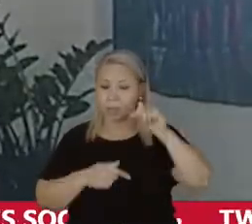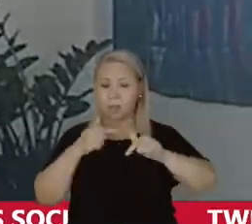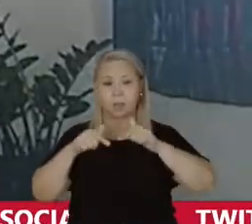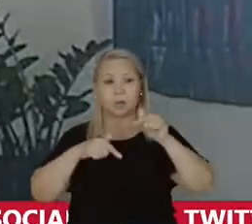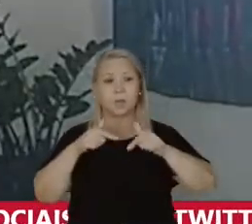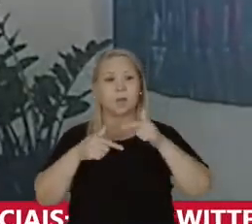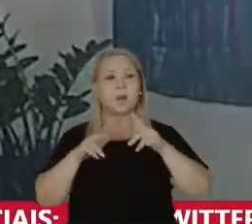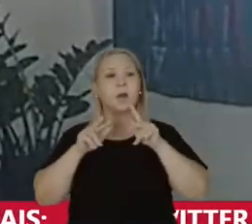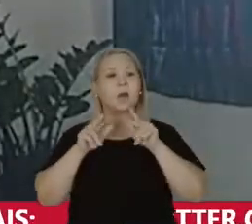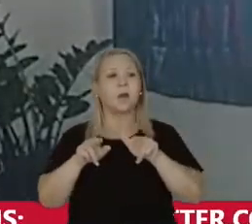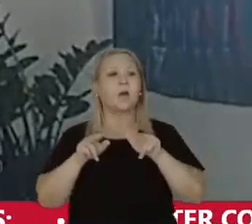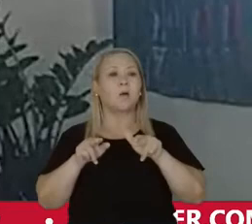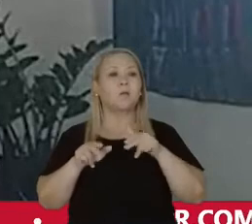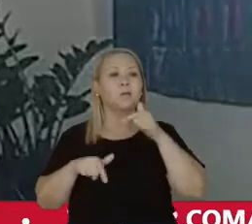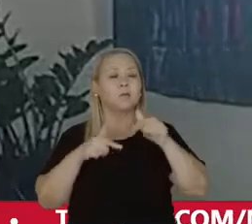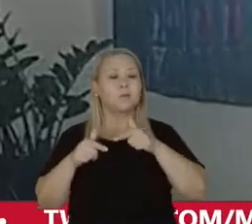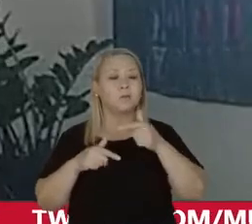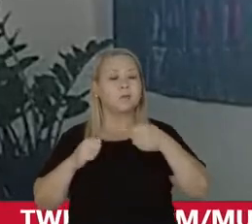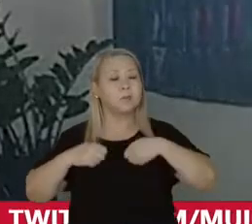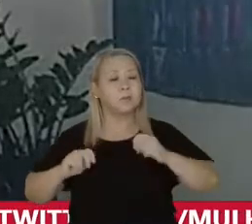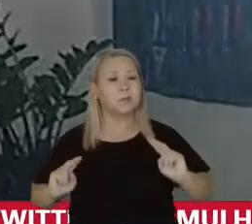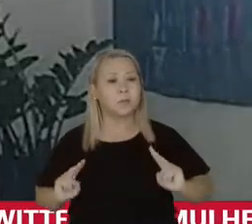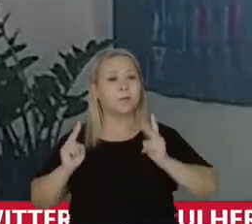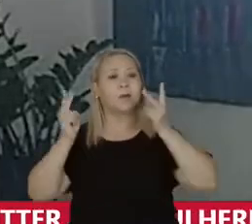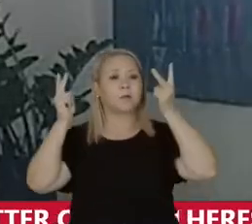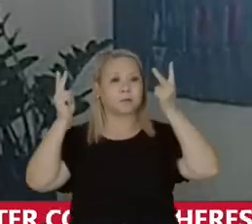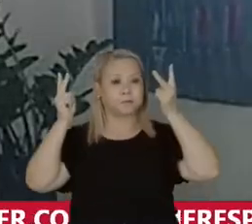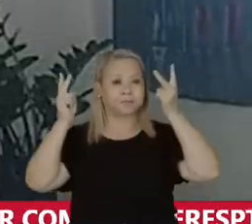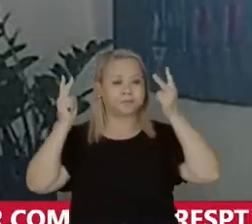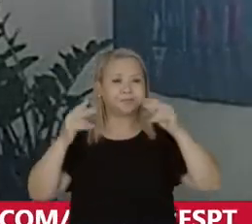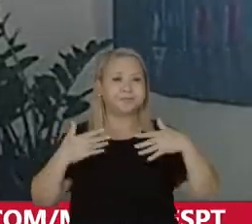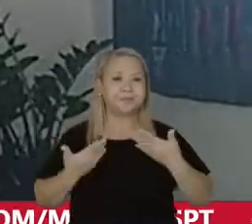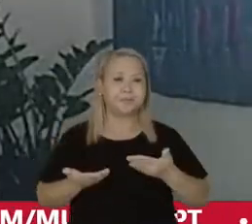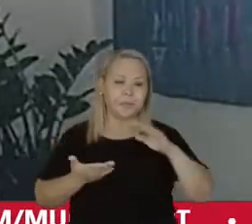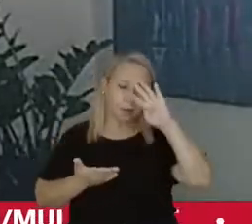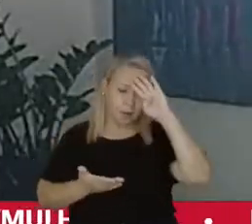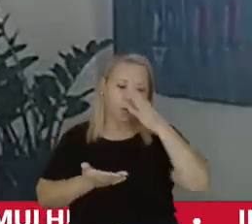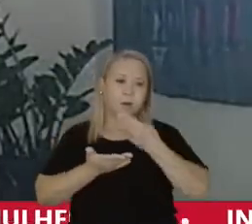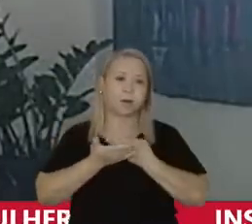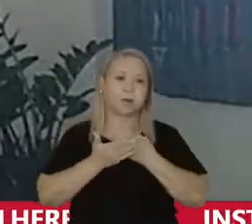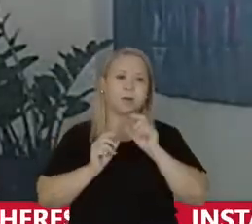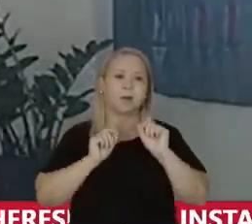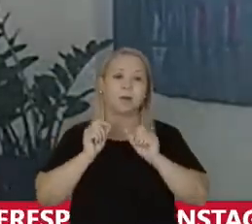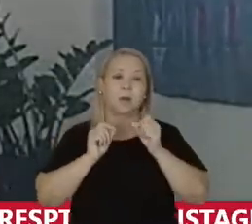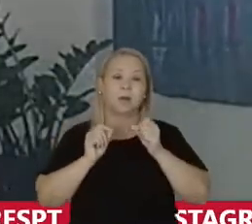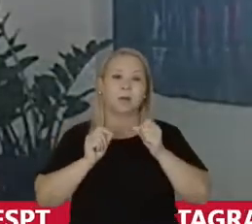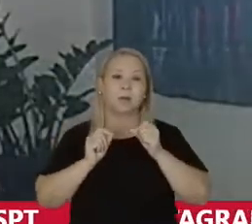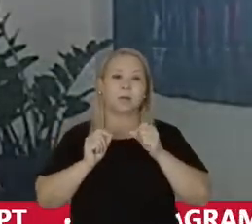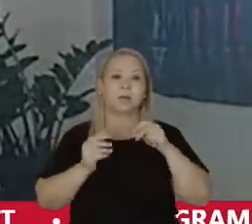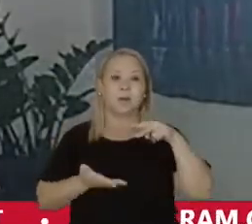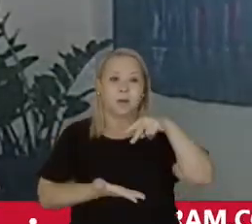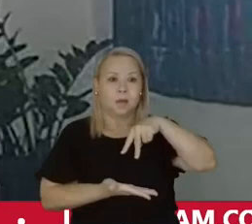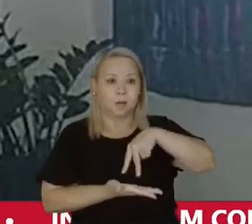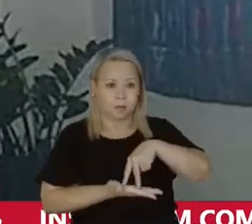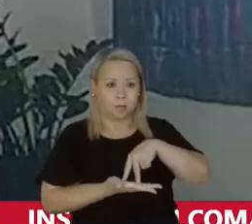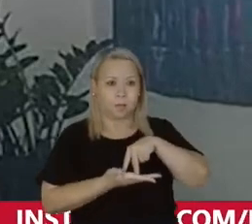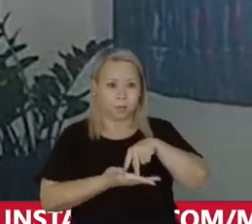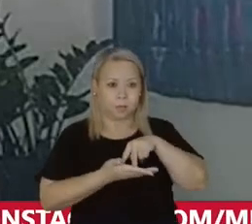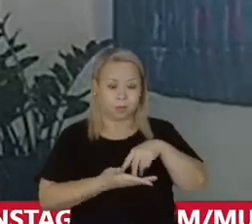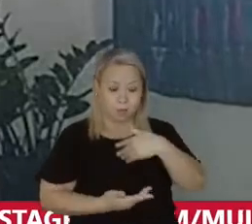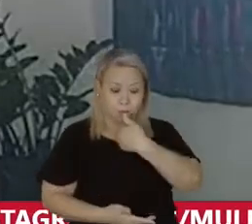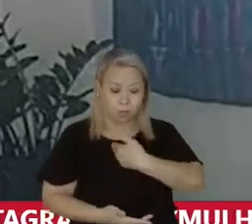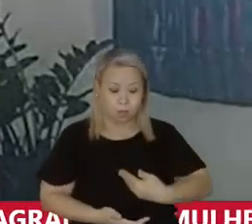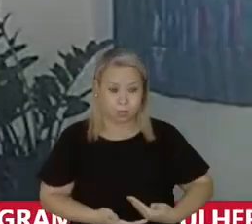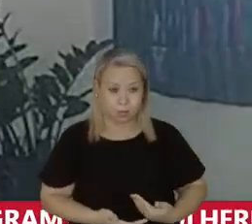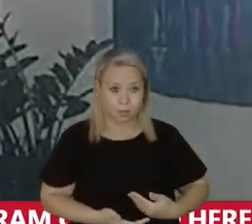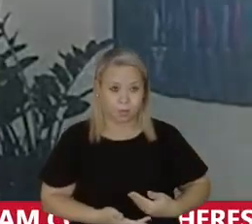trabalho como um trabalho que deve ser valorizado, né? Então, eu acredito que a posição deste governo